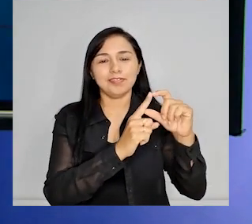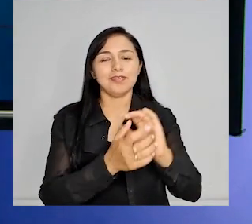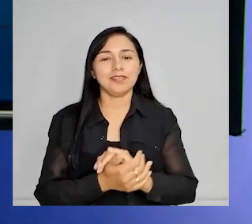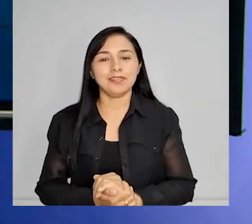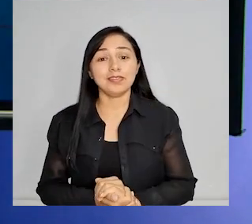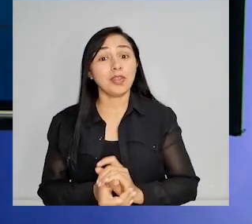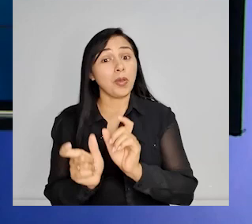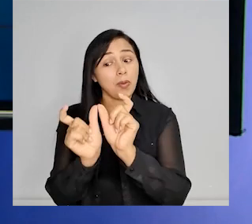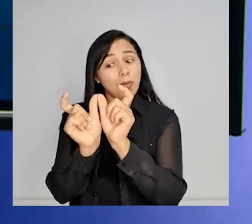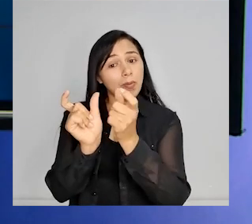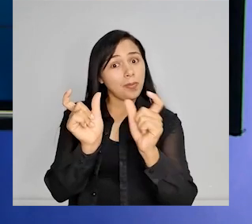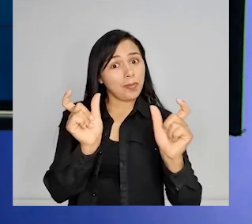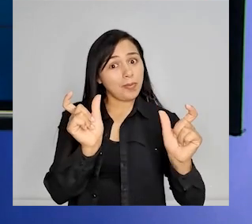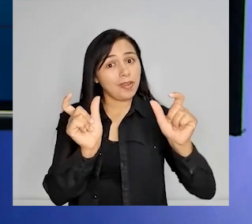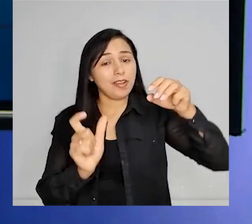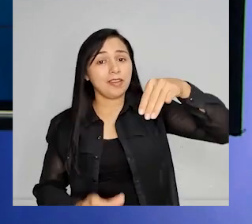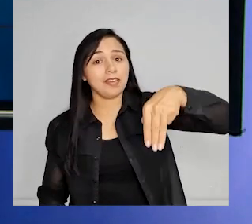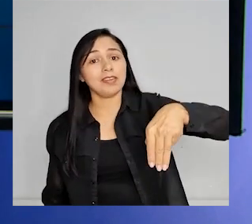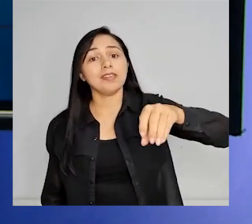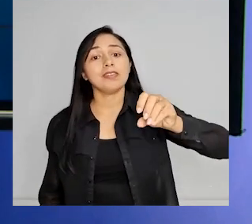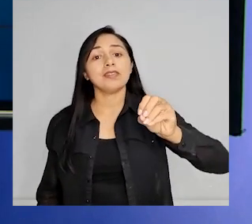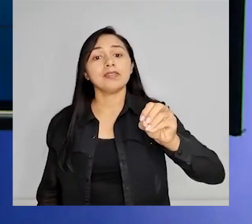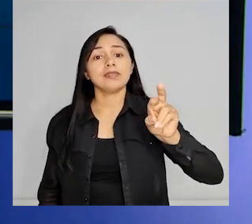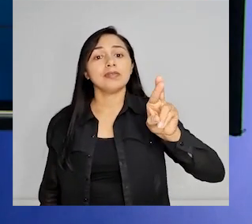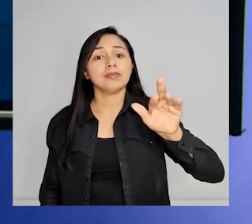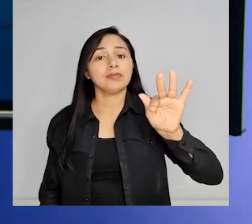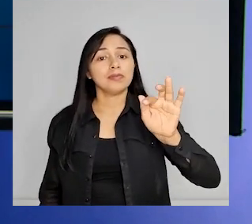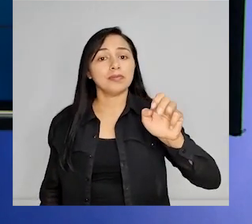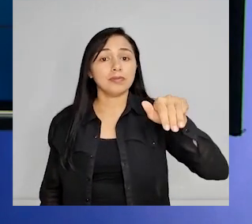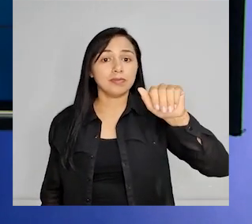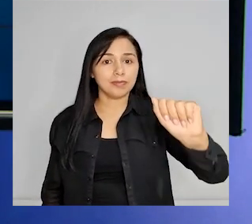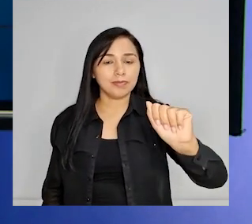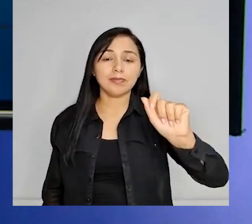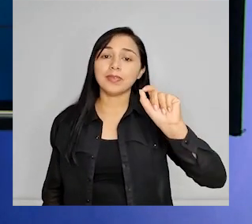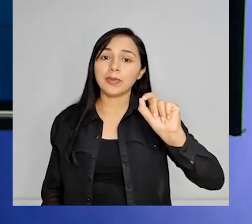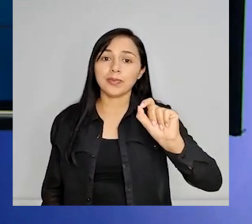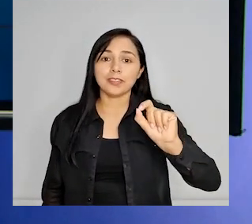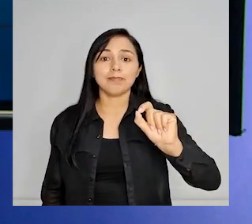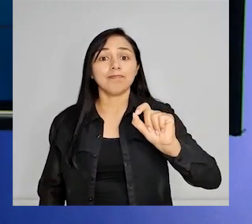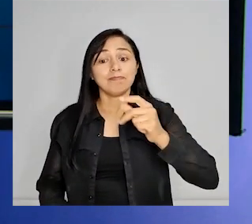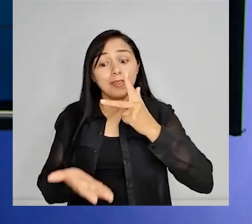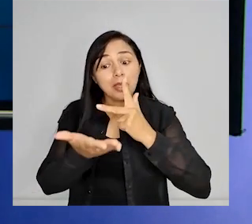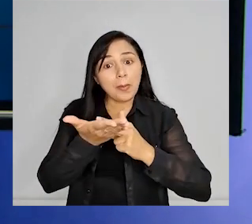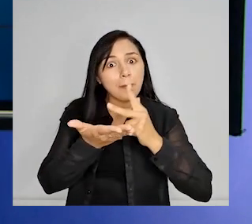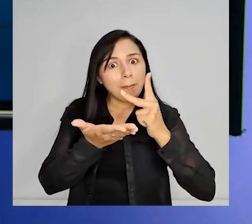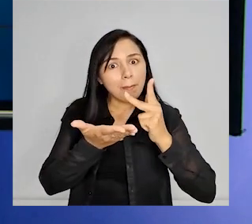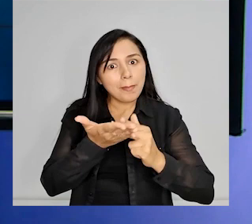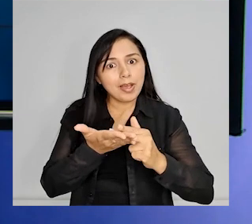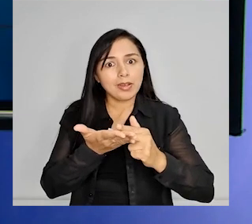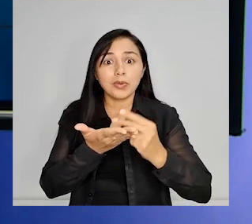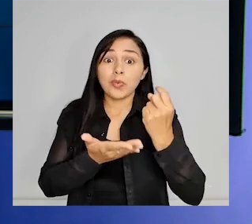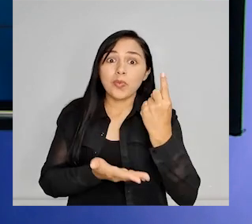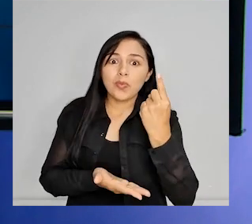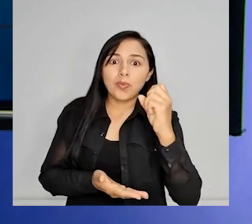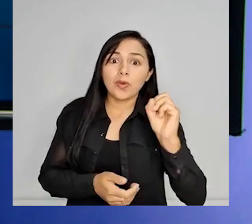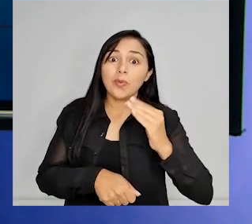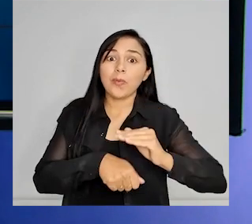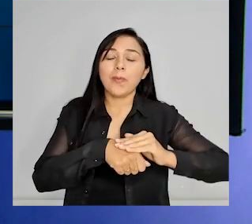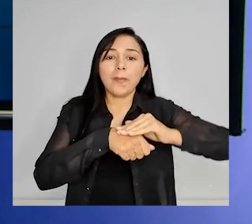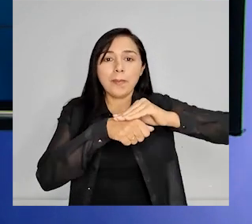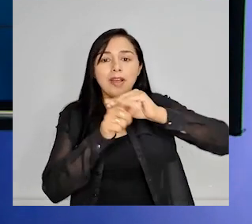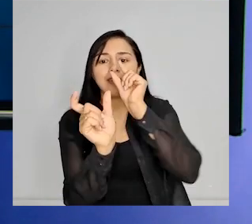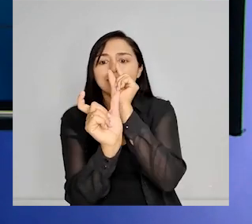Os morfemas são as partes que formam as palavras. Cada palavra é formada por uma ou mais unidades